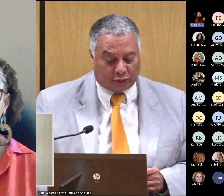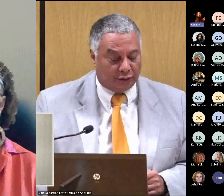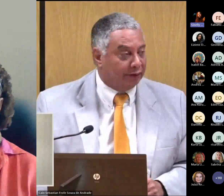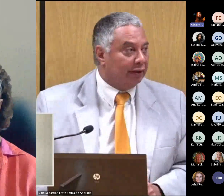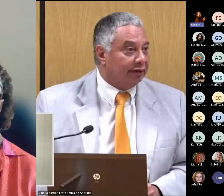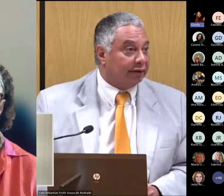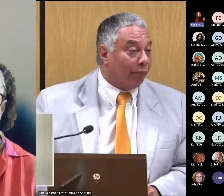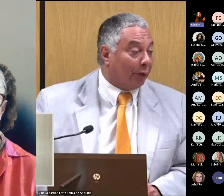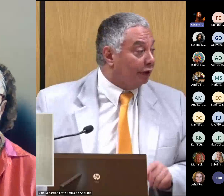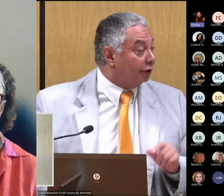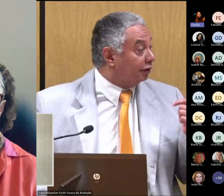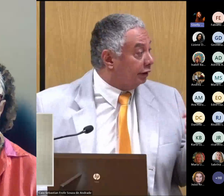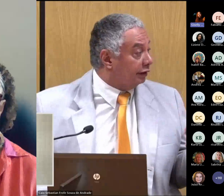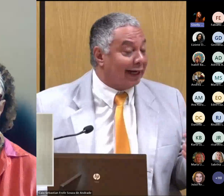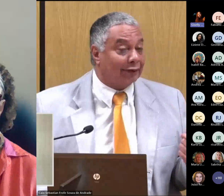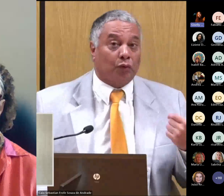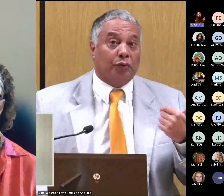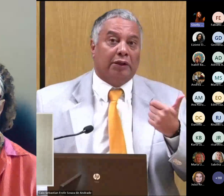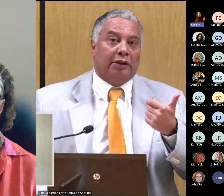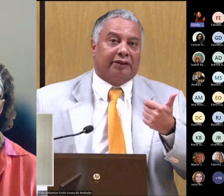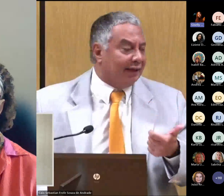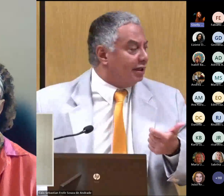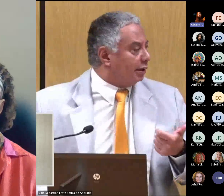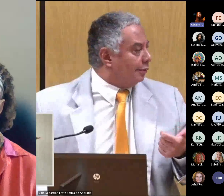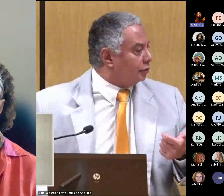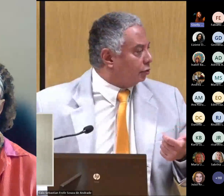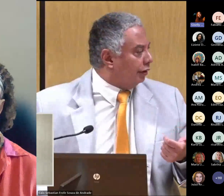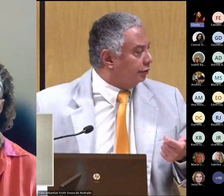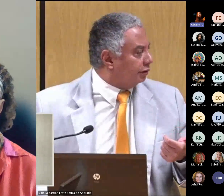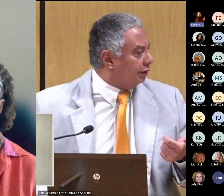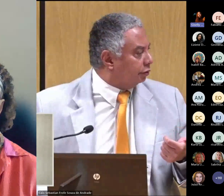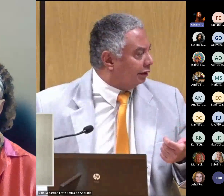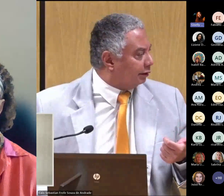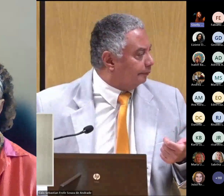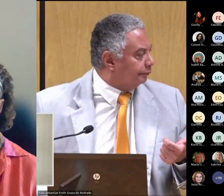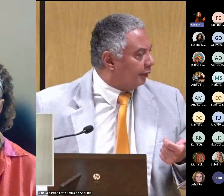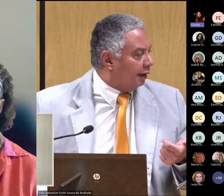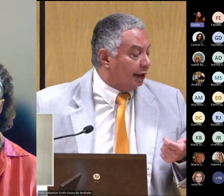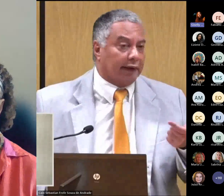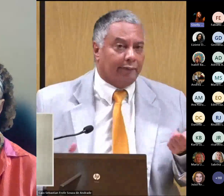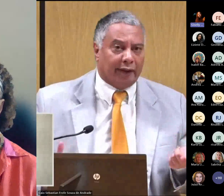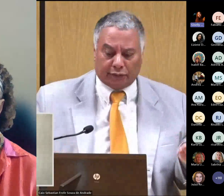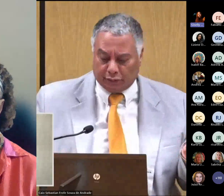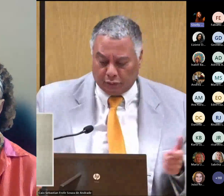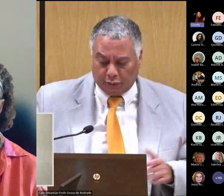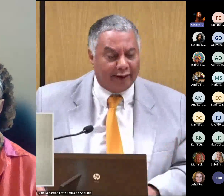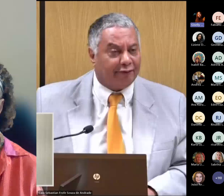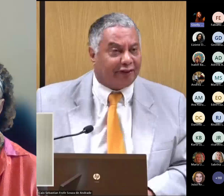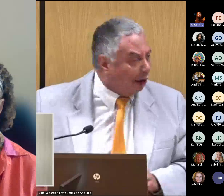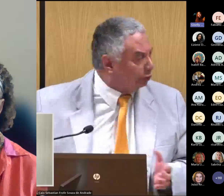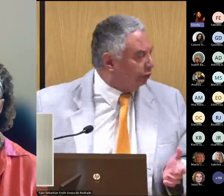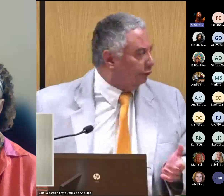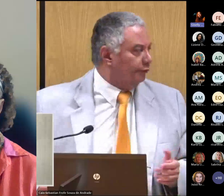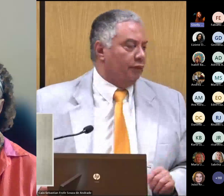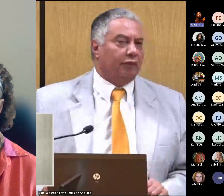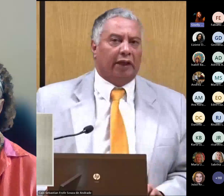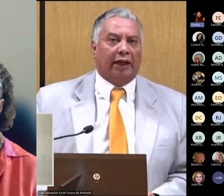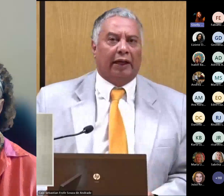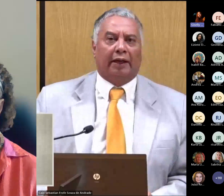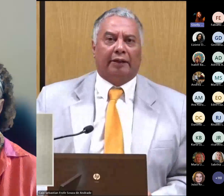cartório São Paulo ele já tinha entrado com três reclamações no CNJ reclamando do da fraude